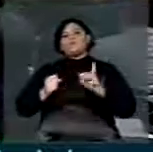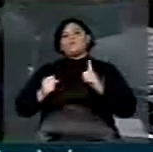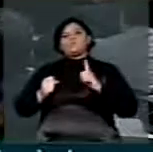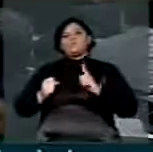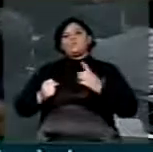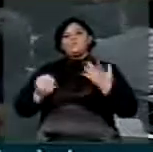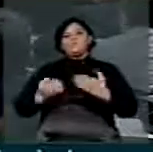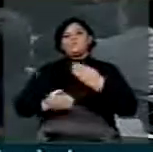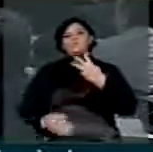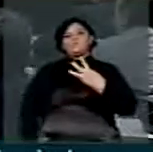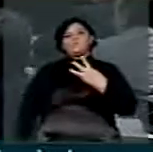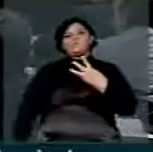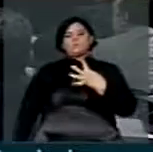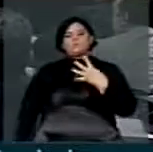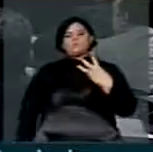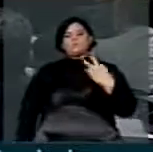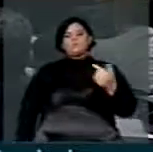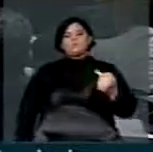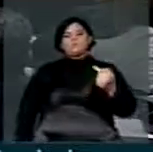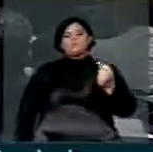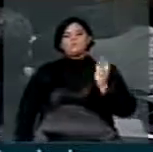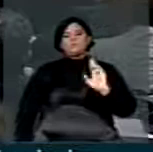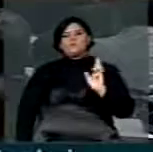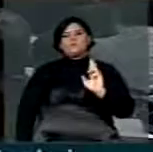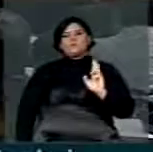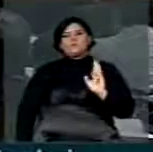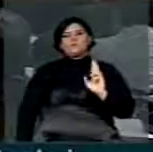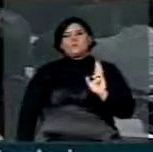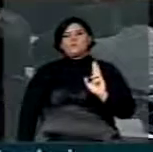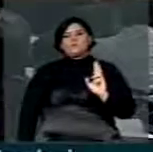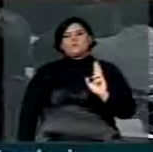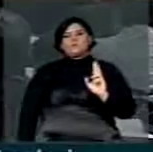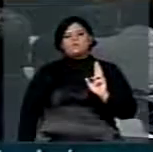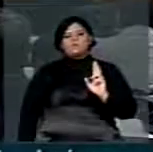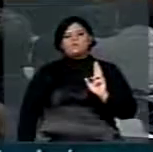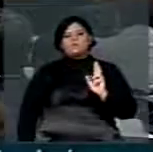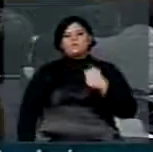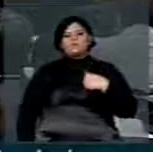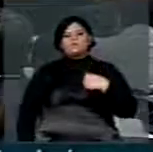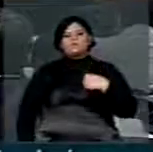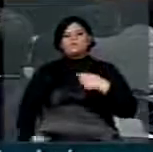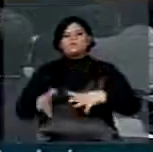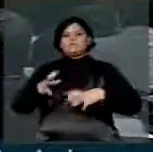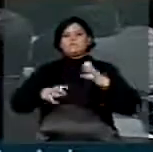R$431,97. Vossa Excelência tem que procurar a justiça. Aqui não é o corpo.